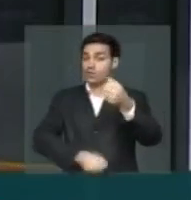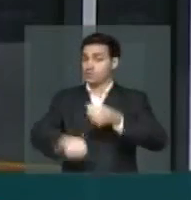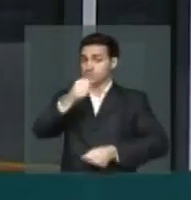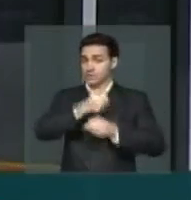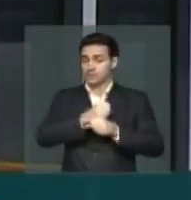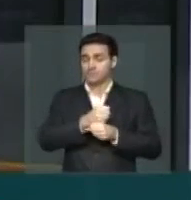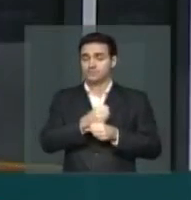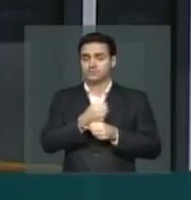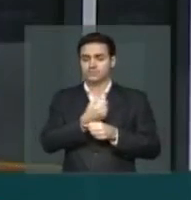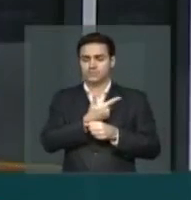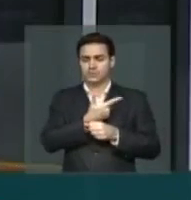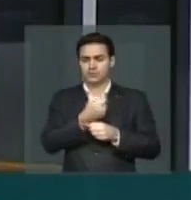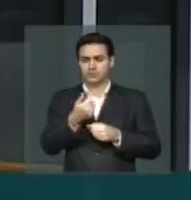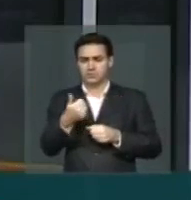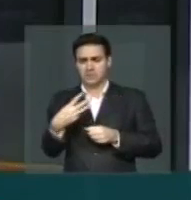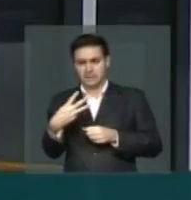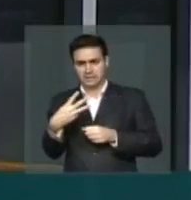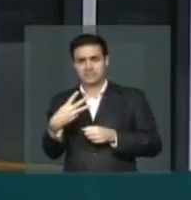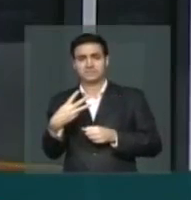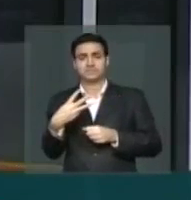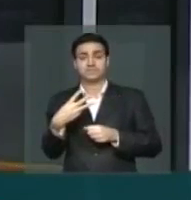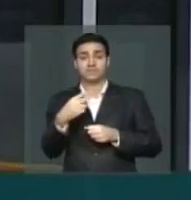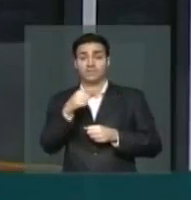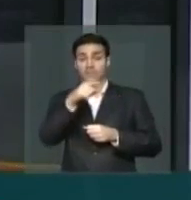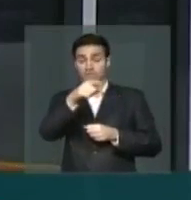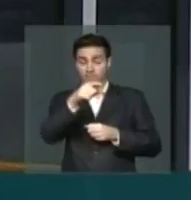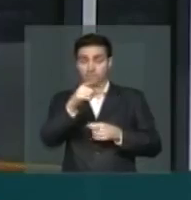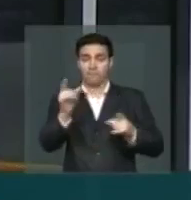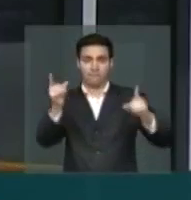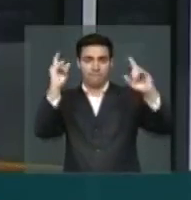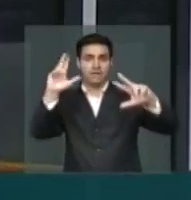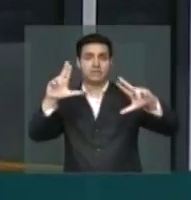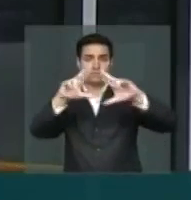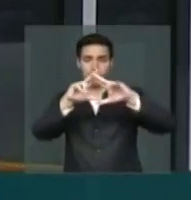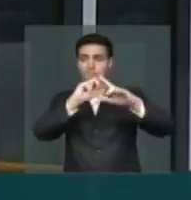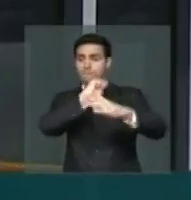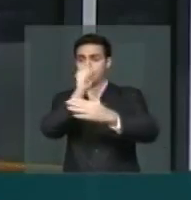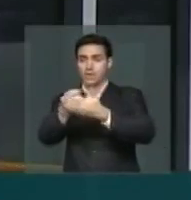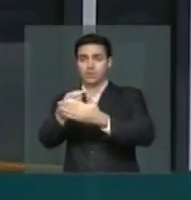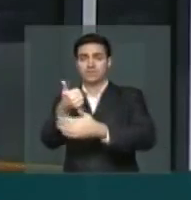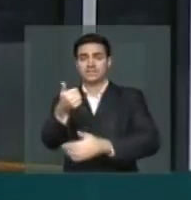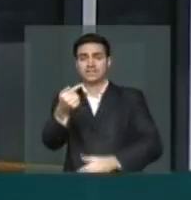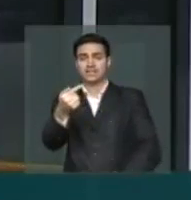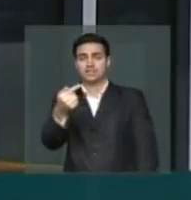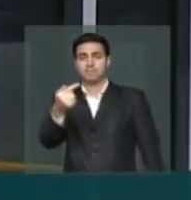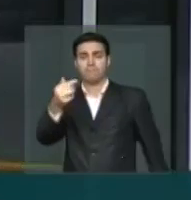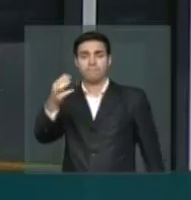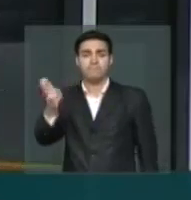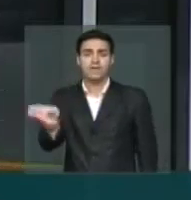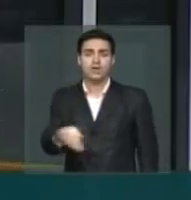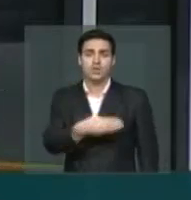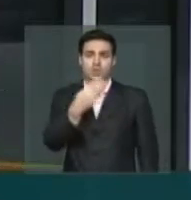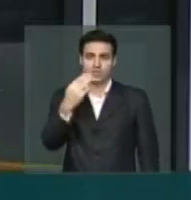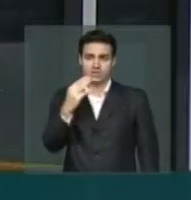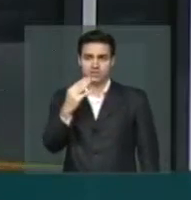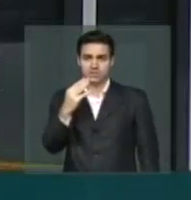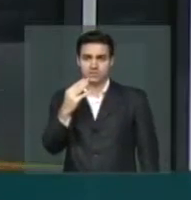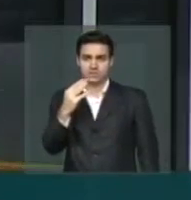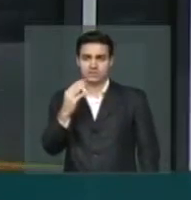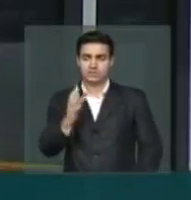passado, 2013, a Assembleia pagou 17 milhões em diárias. De